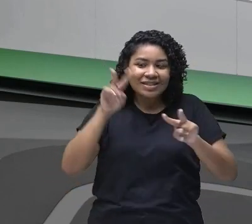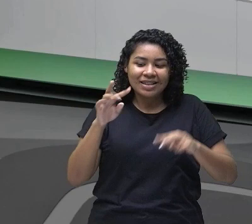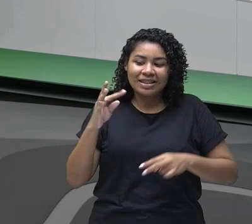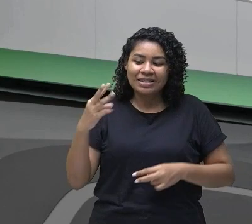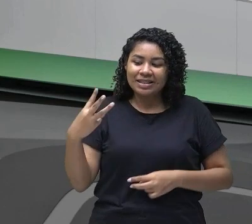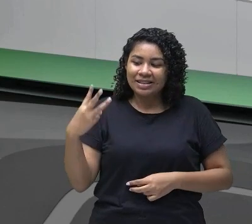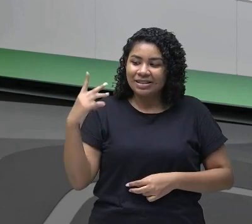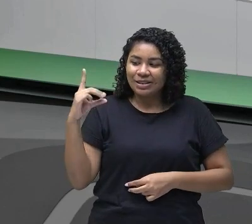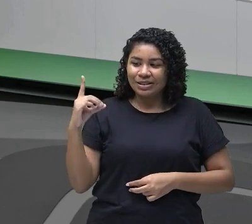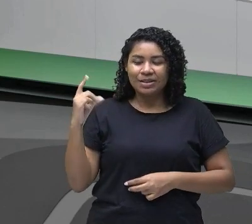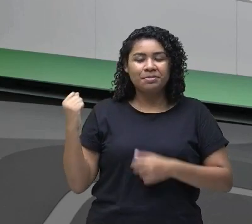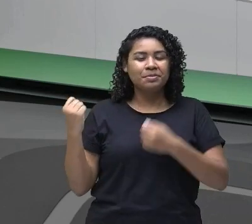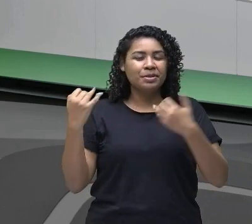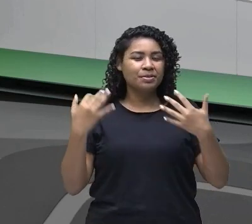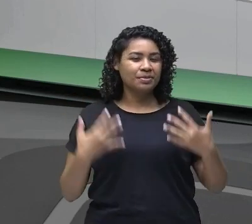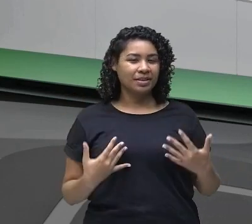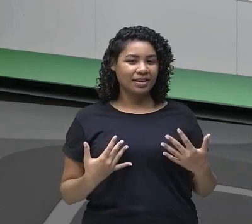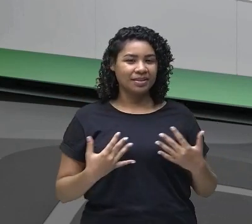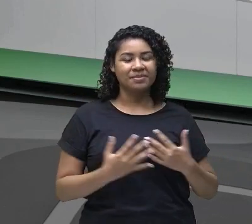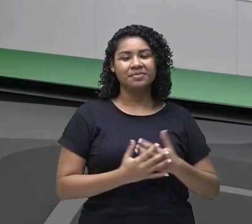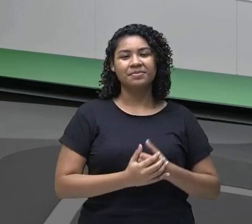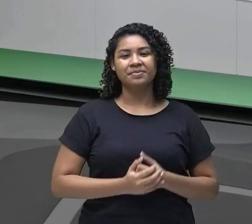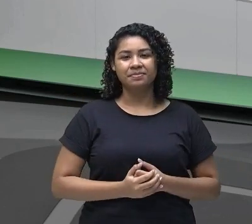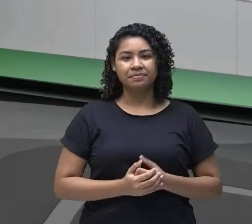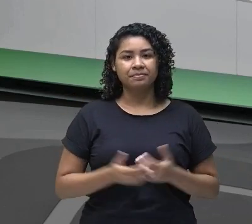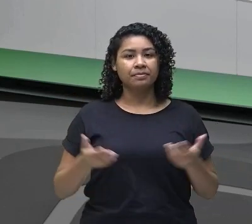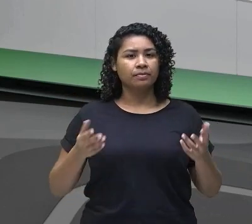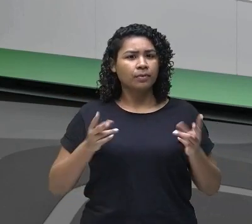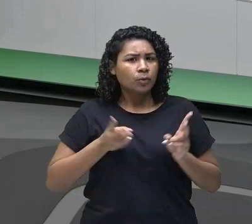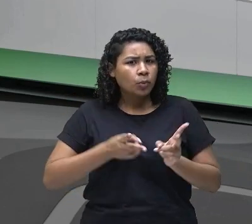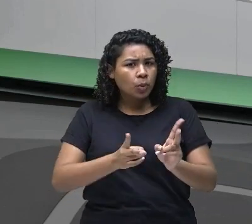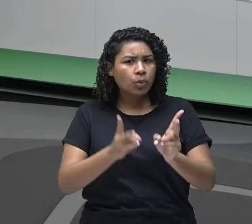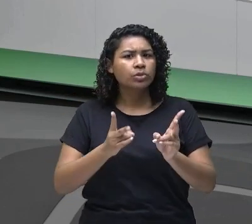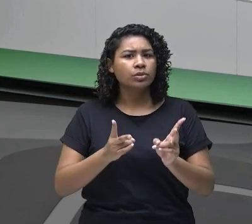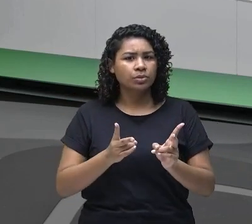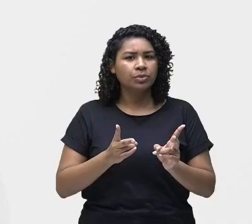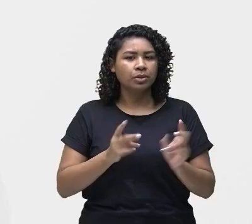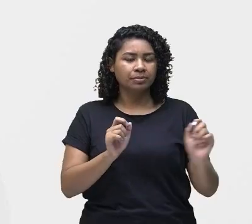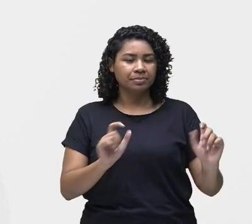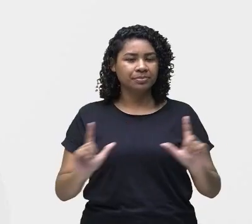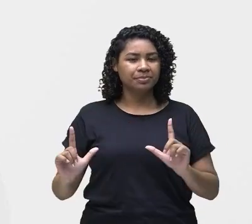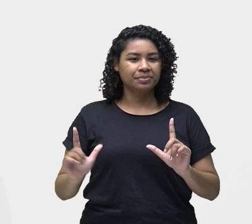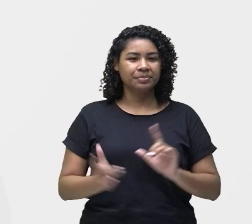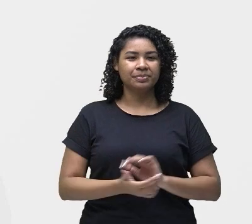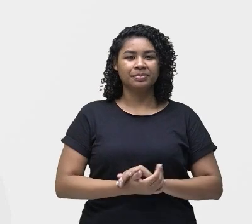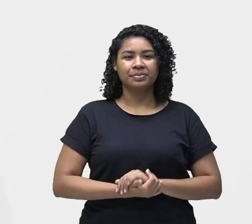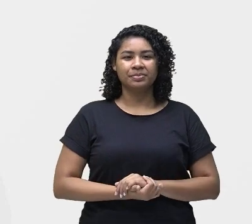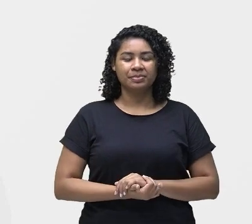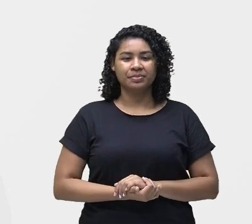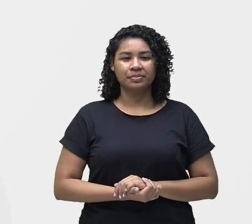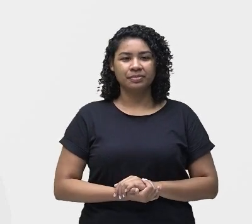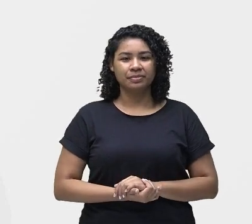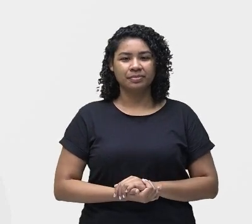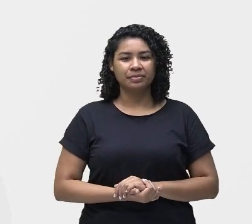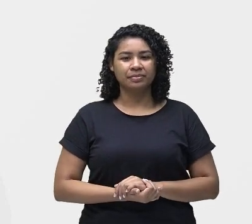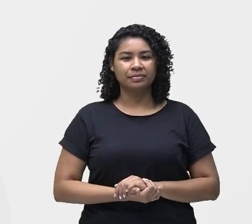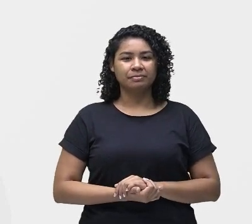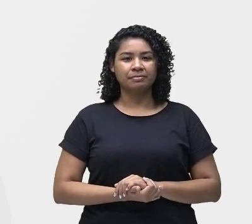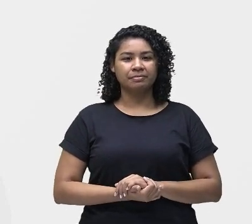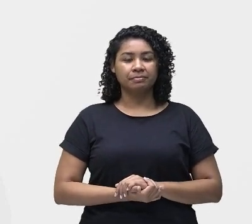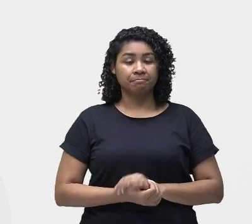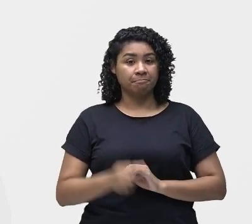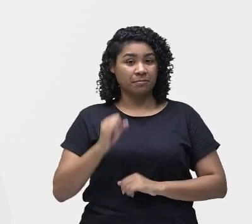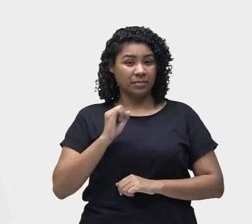um pouco mais da camada de ozônio. Continuem acompanhando comigo na cartela. Sem a proteção